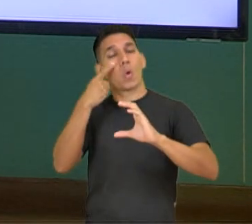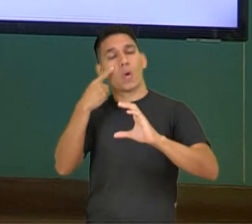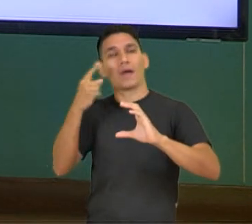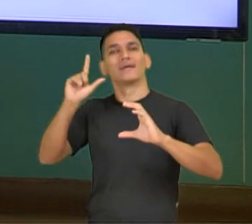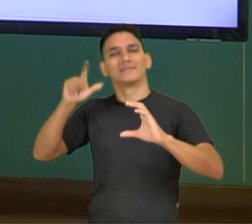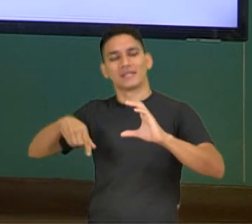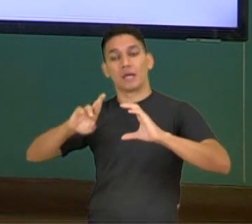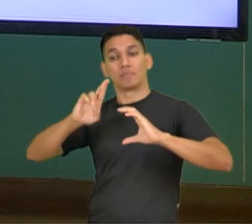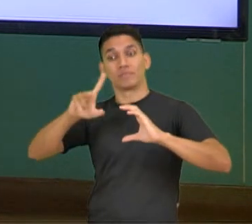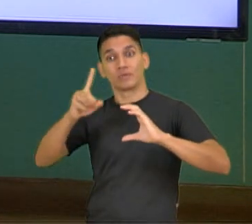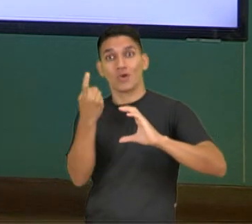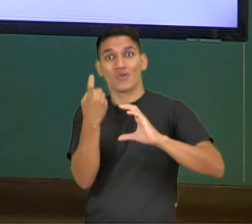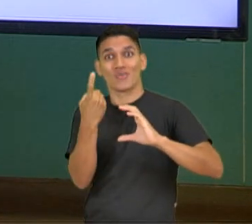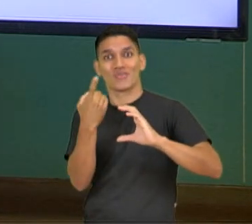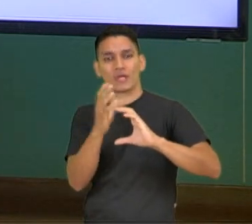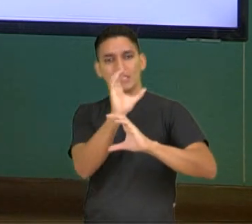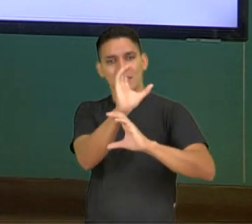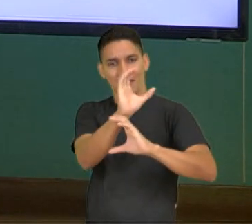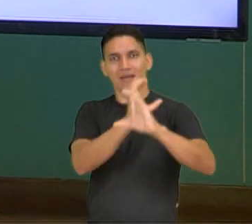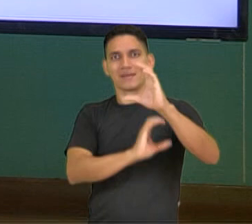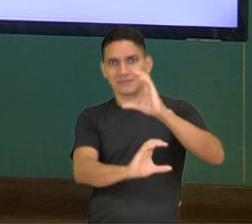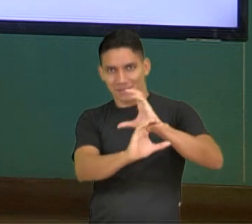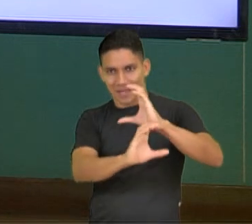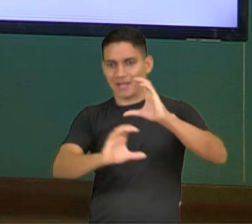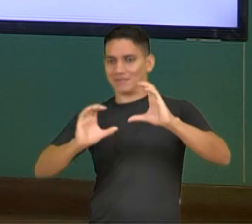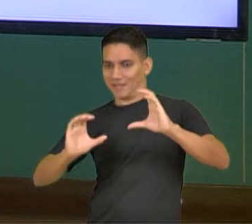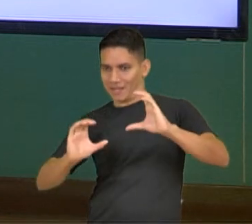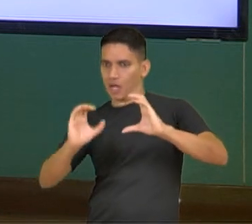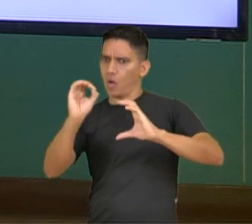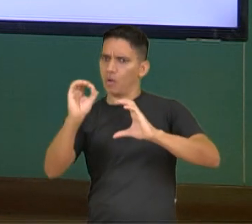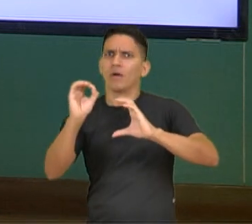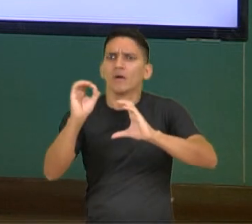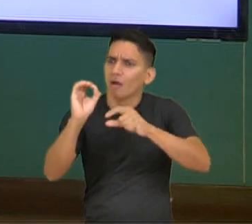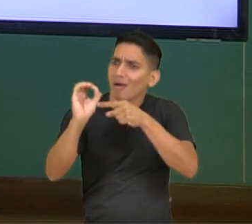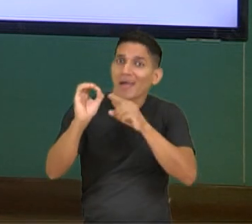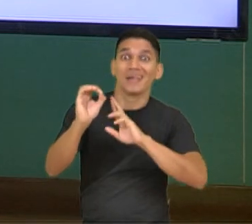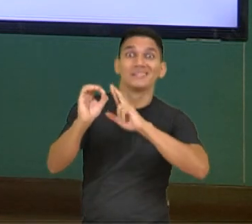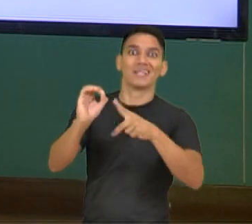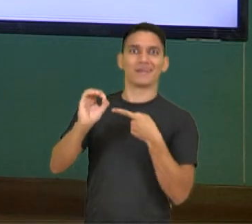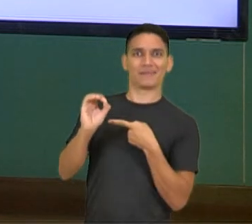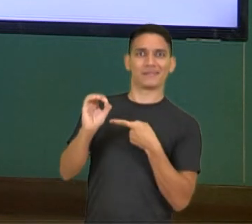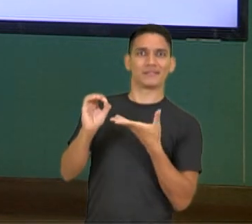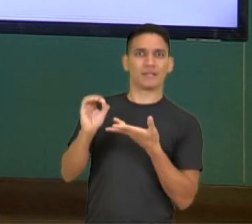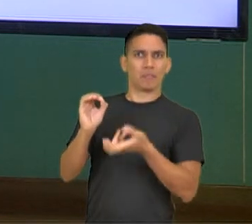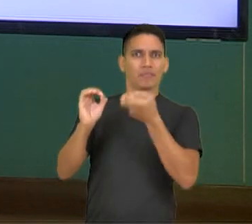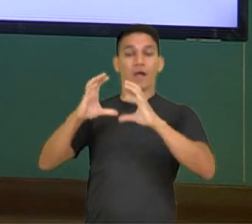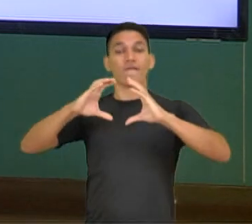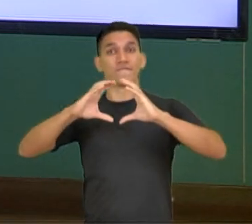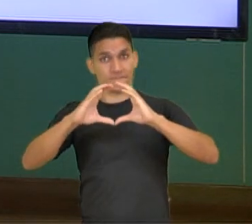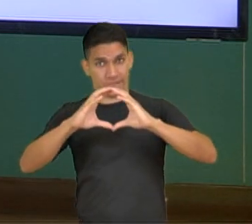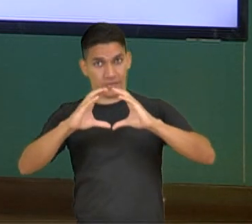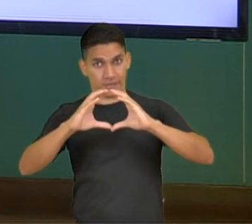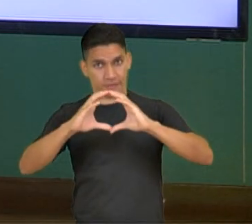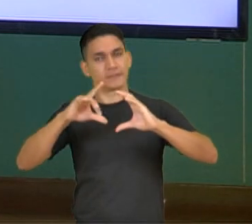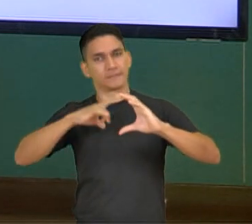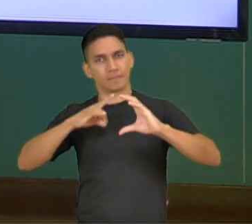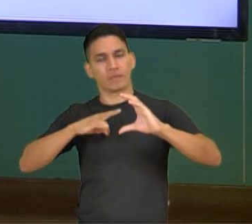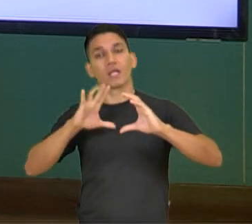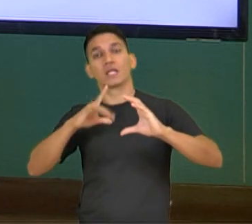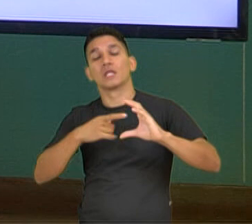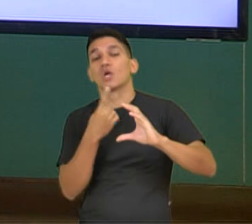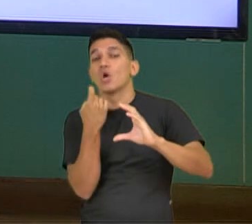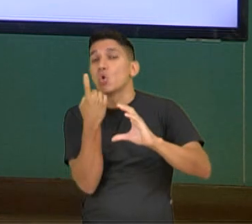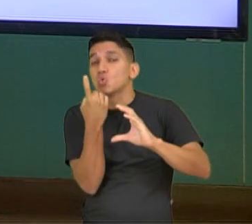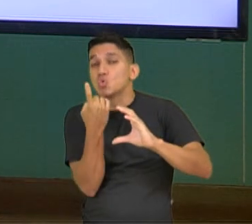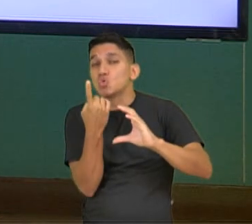cadeia heterocíclica é uma cadeia fechada, uma cadeia carbônica fechada, que possui ao